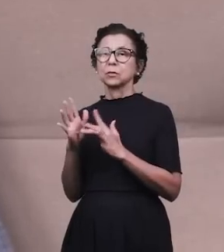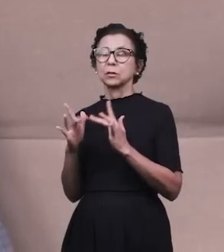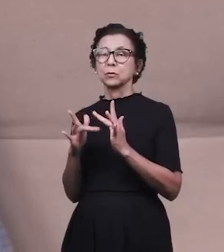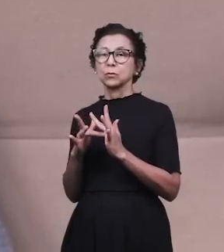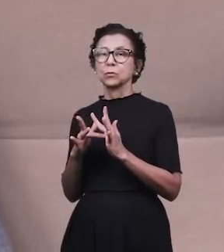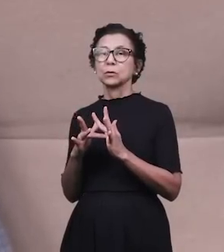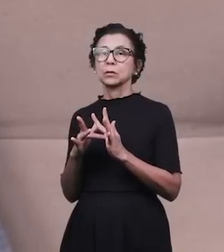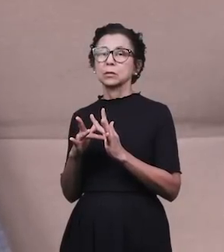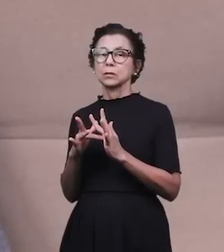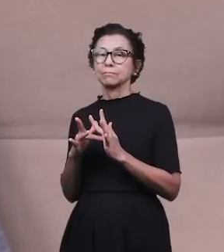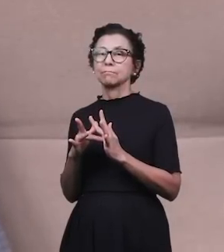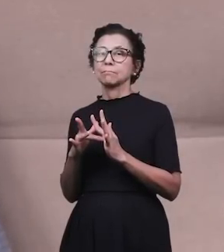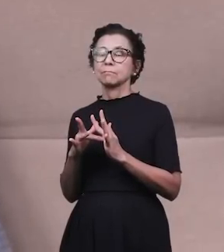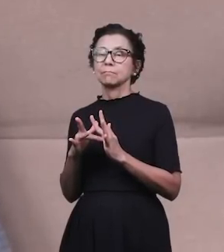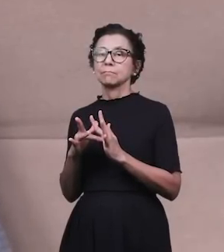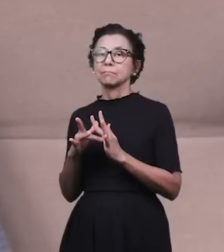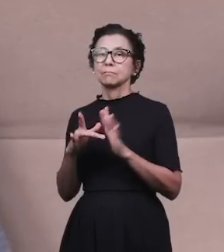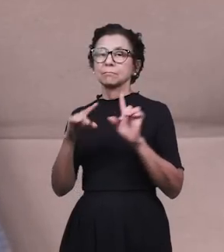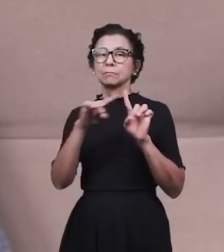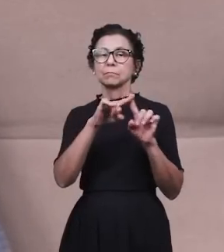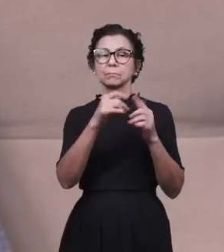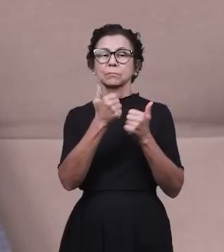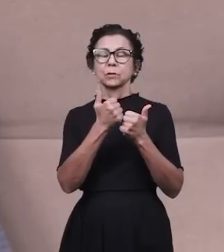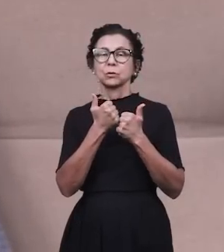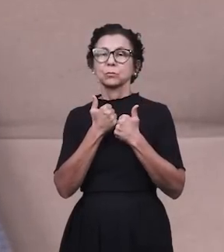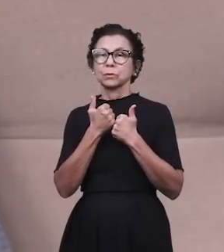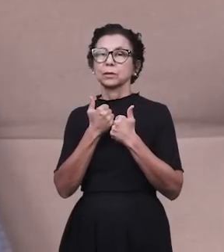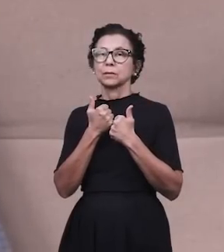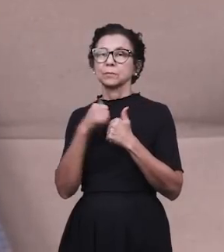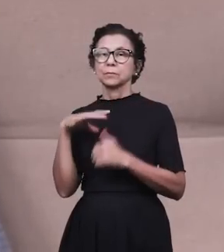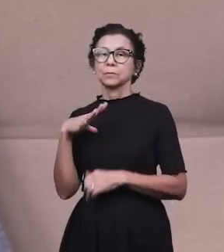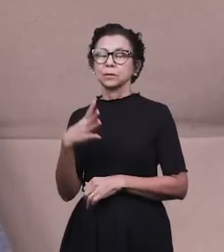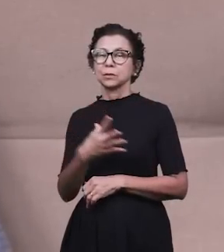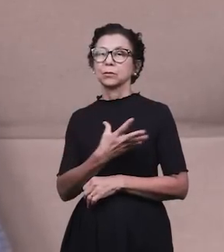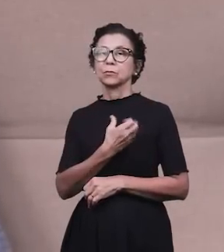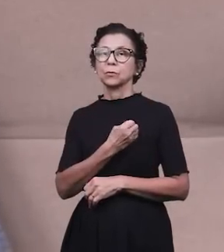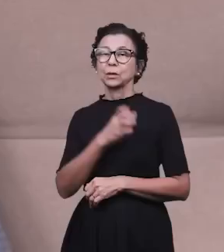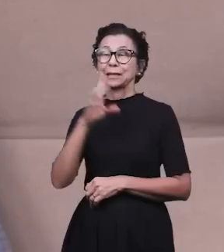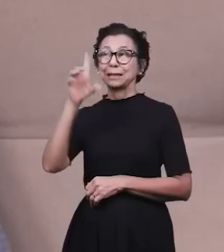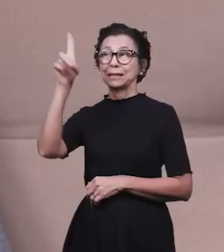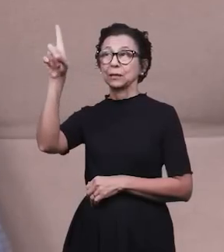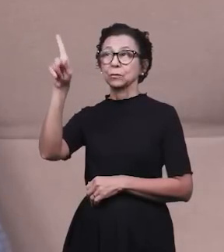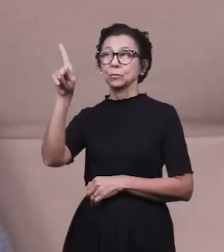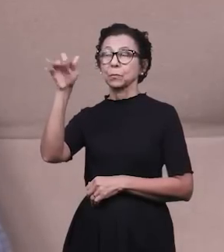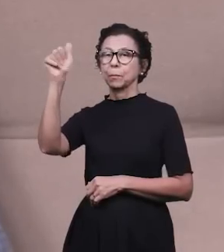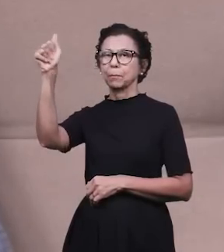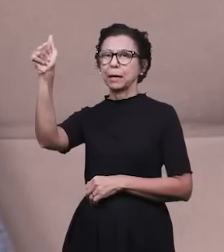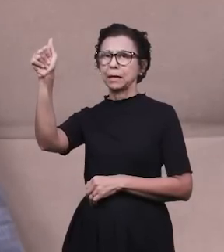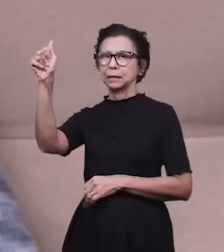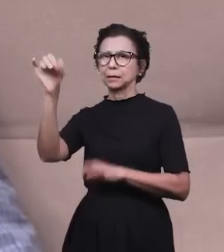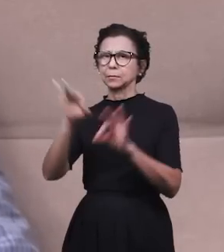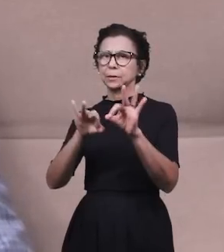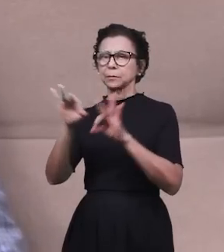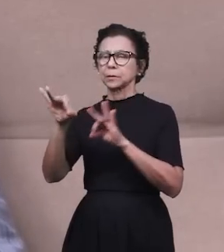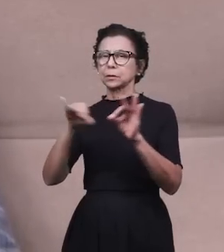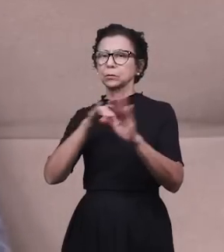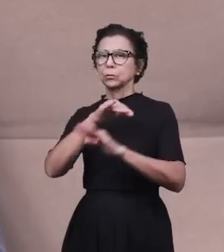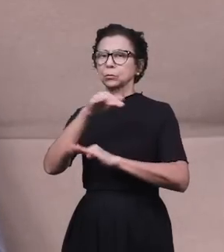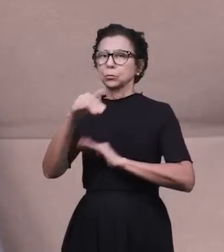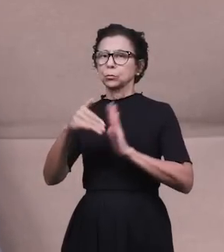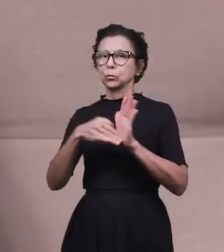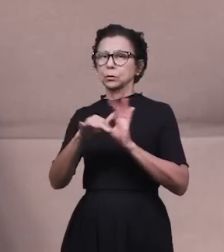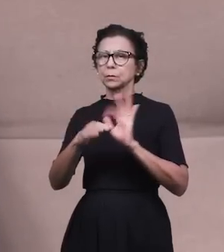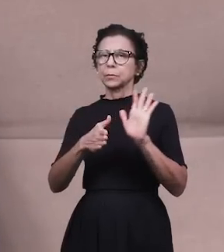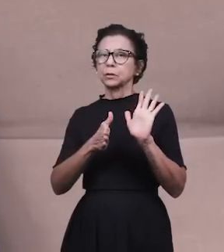gloriosa, redentora do Senhor Jesus, estabelecida por Deus Pai. As oposições